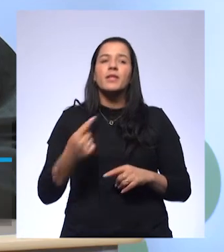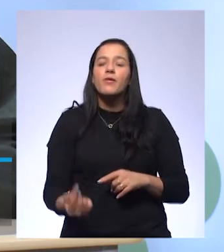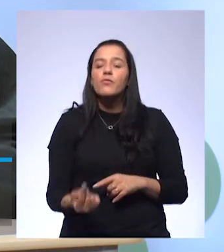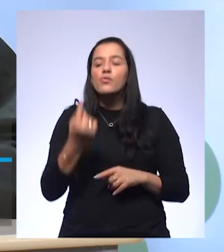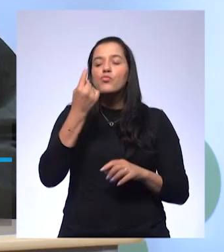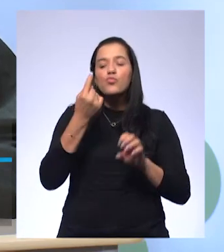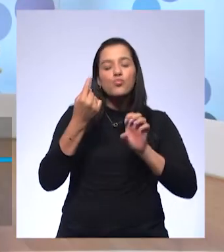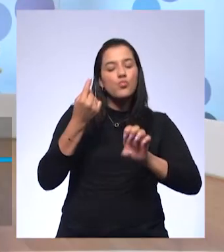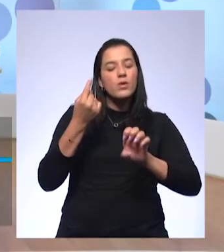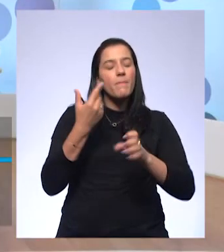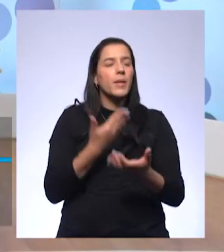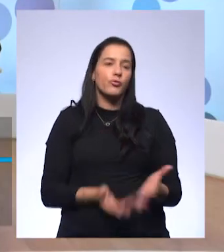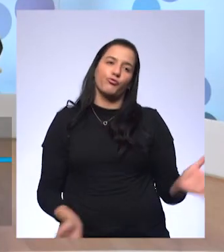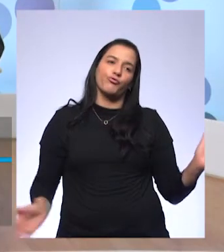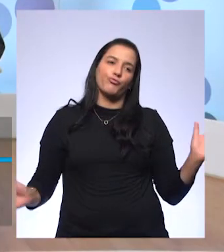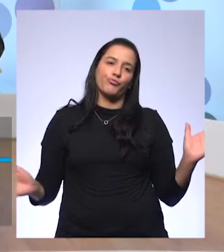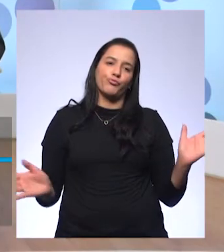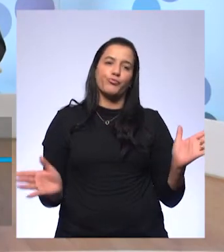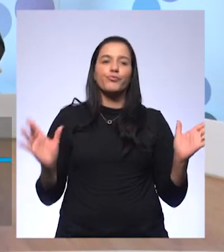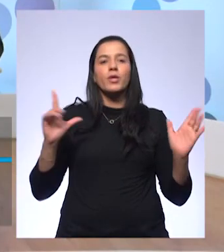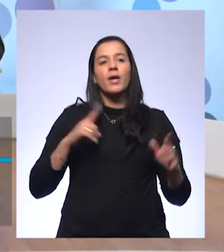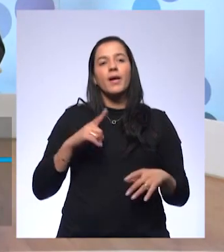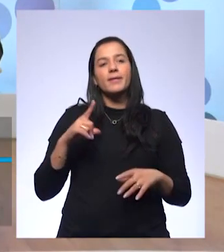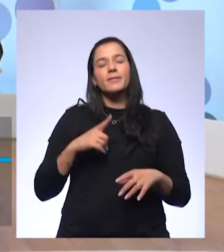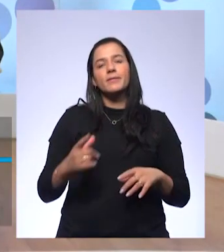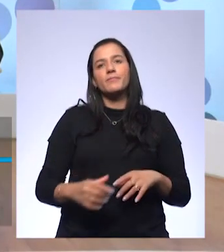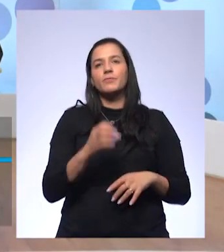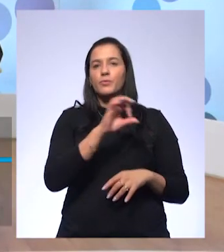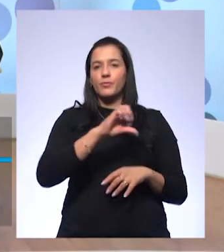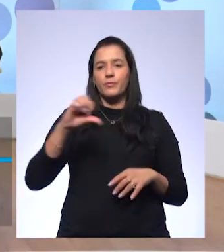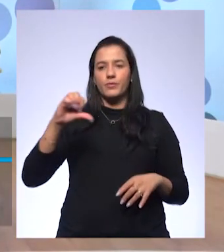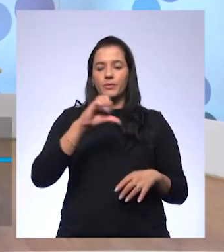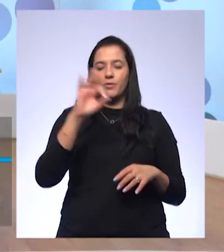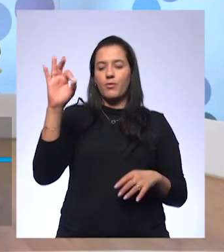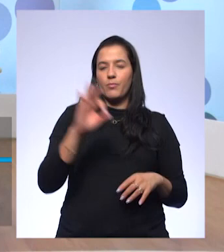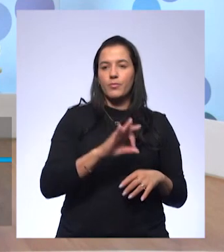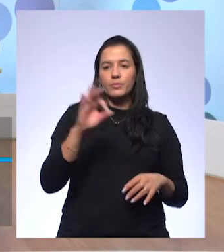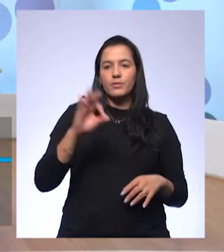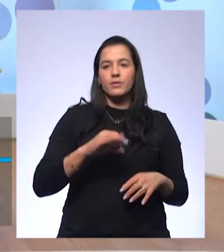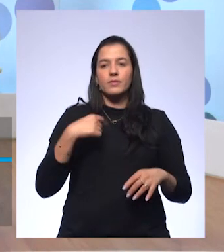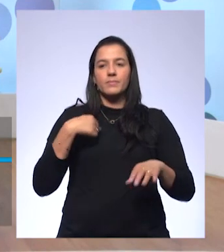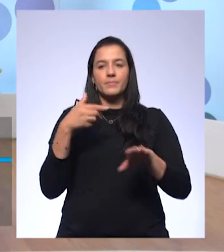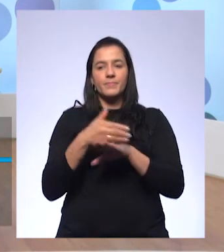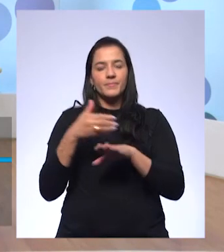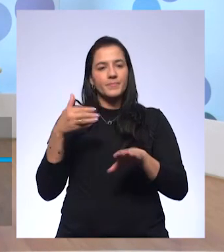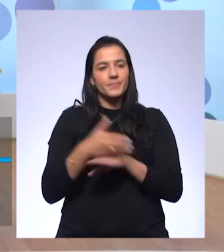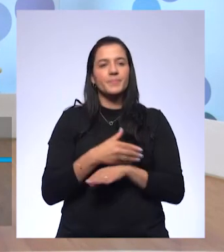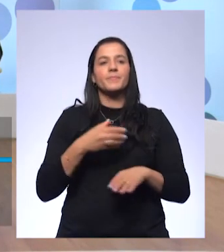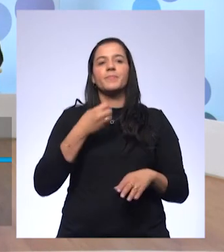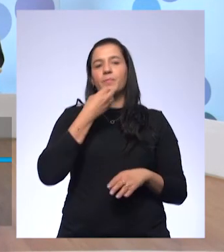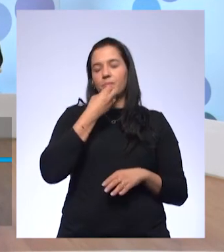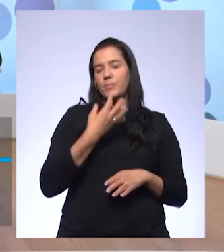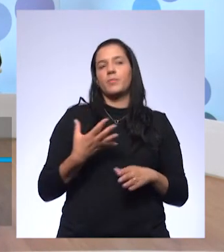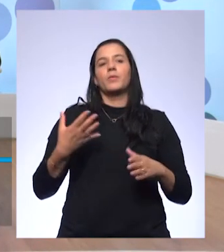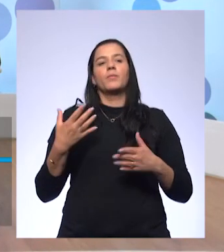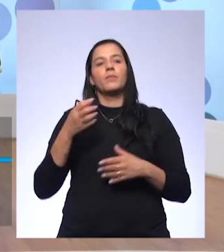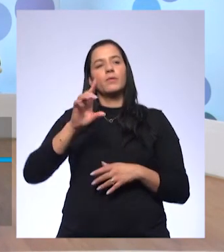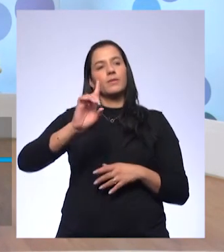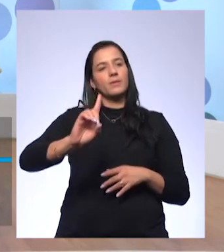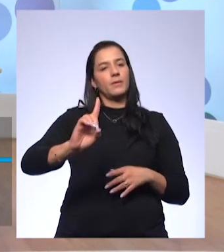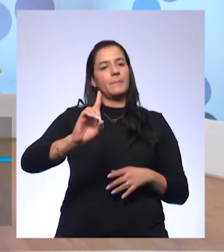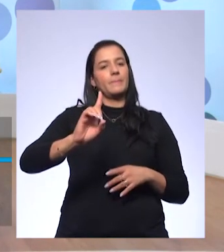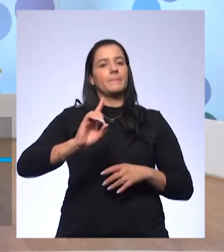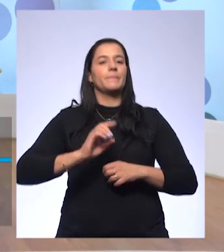Ezinho perdido por aqui. Mas a 99% aqui da interação, a garotada foi na letra